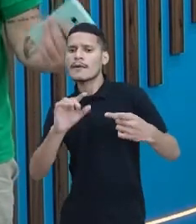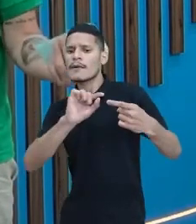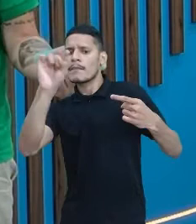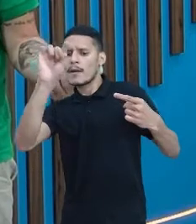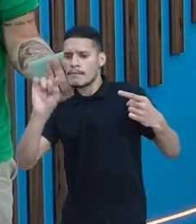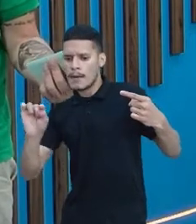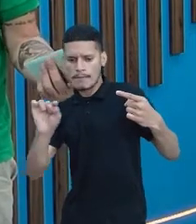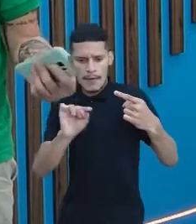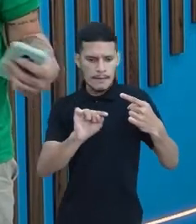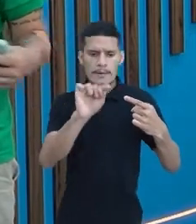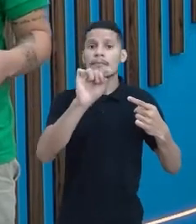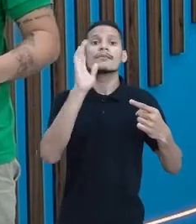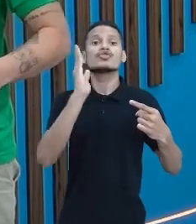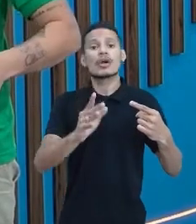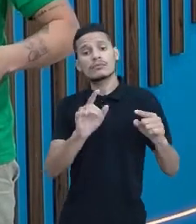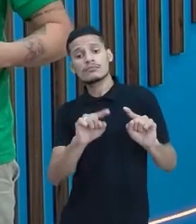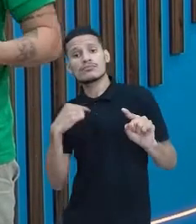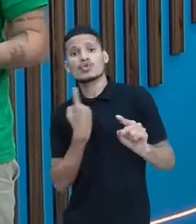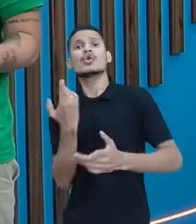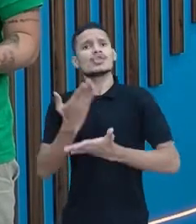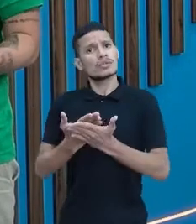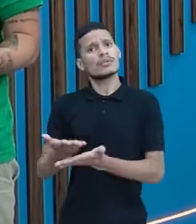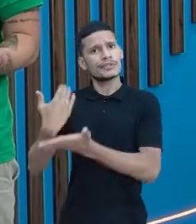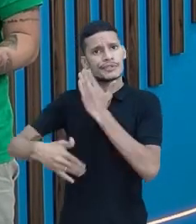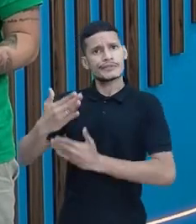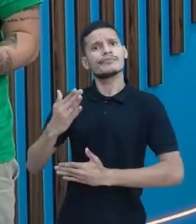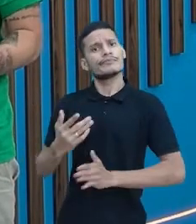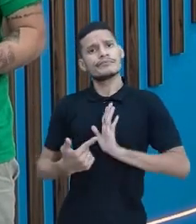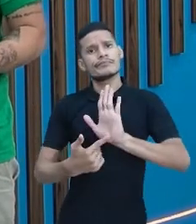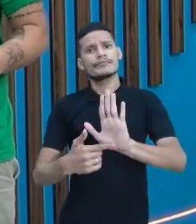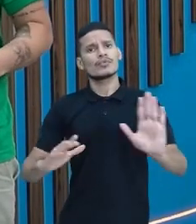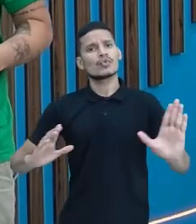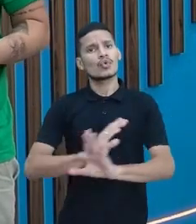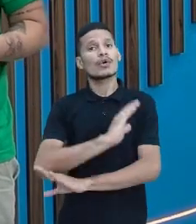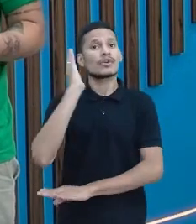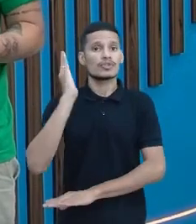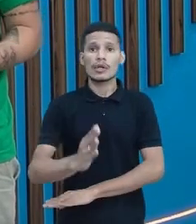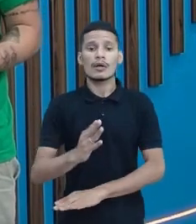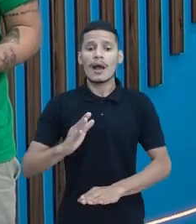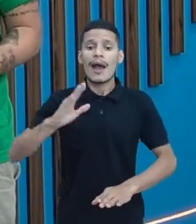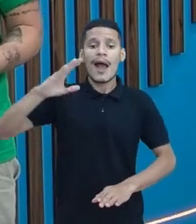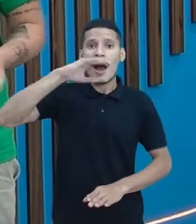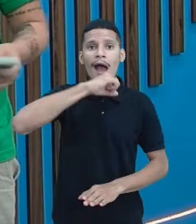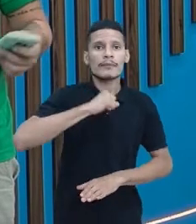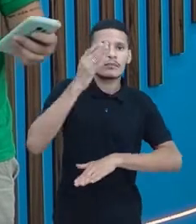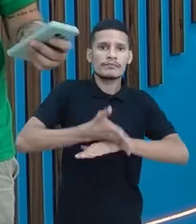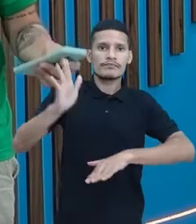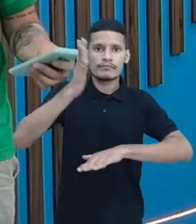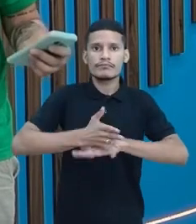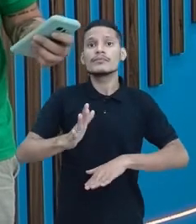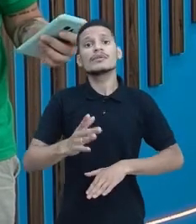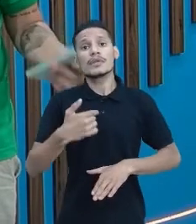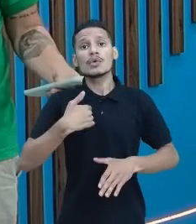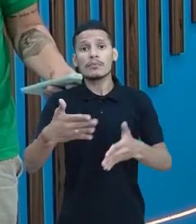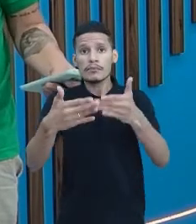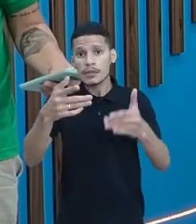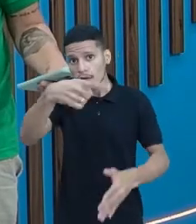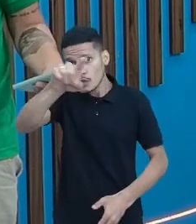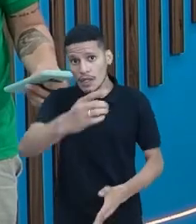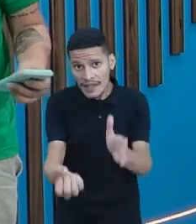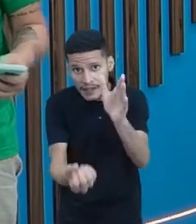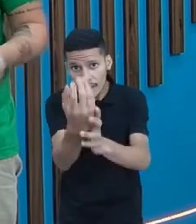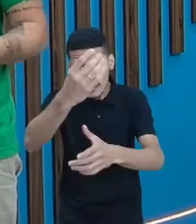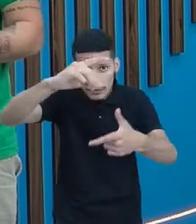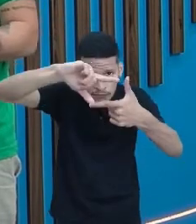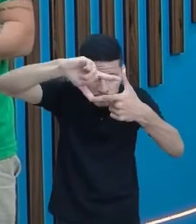a gente já fez uma aula onde a gente chegava a essas conclusões de uma forma mais prática, né? A gente sugeriu você construir um triângulo